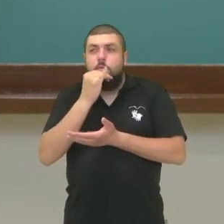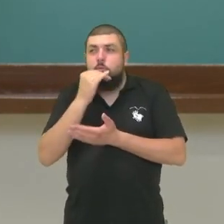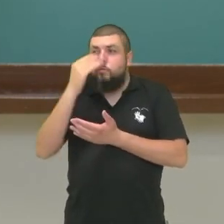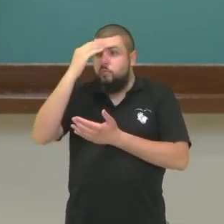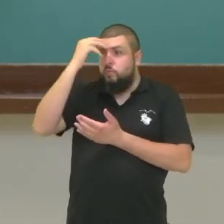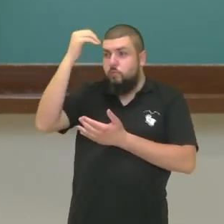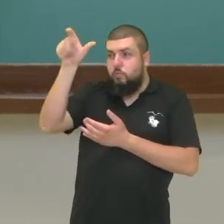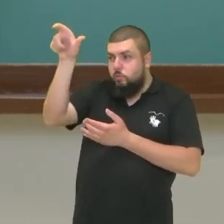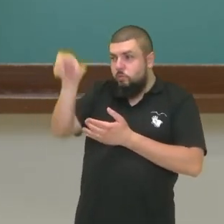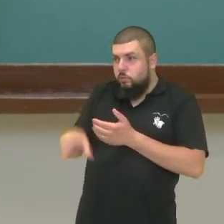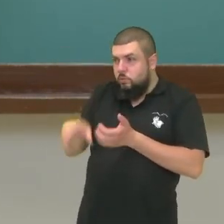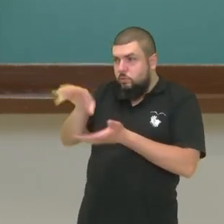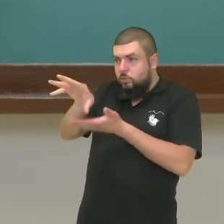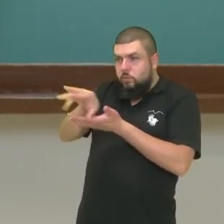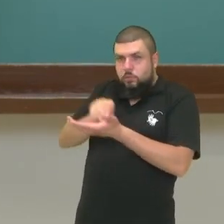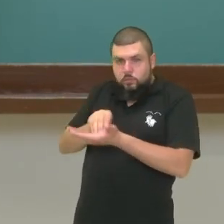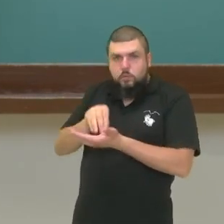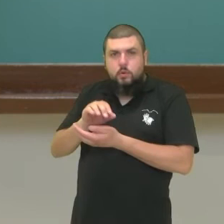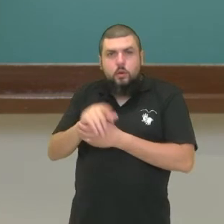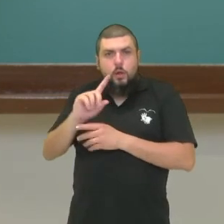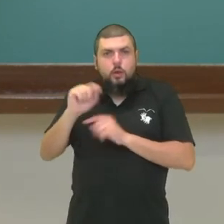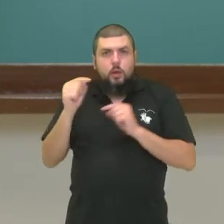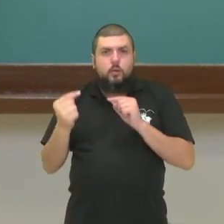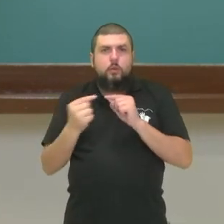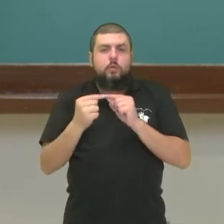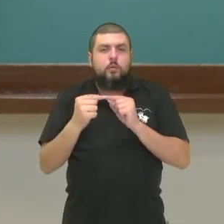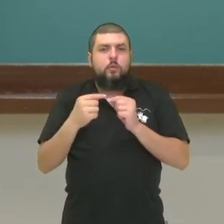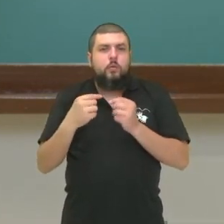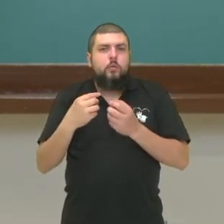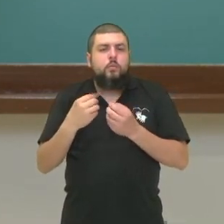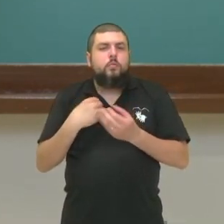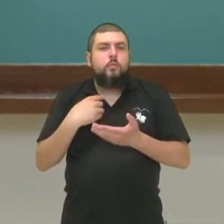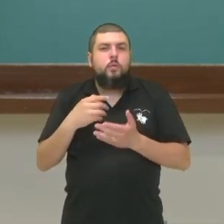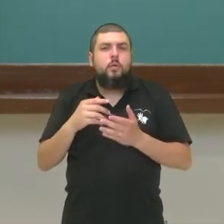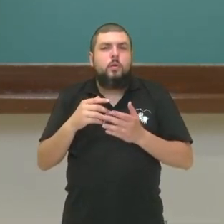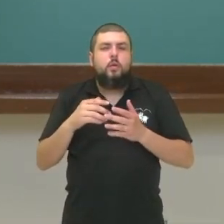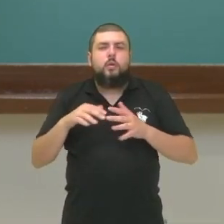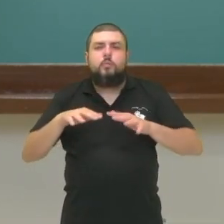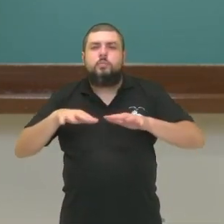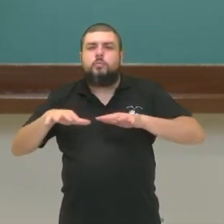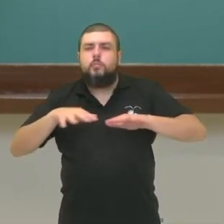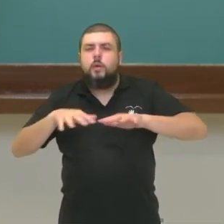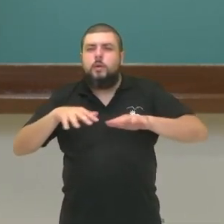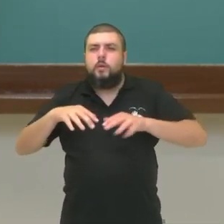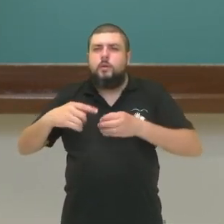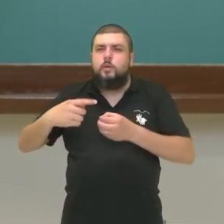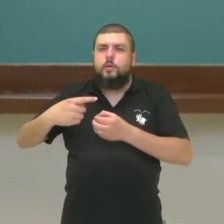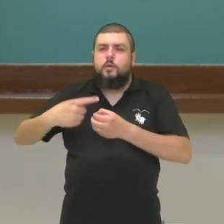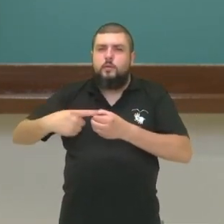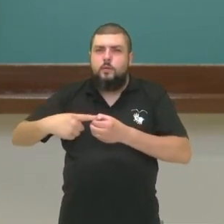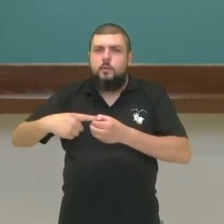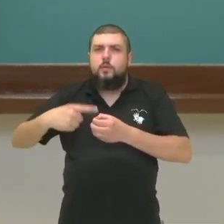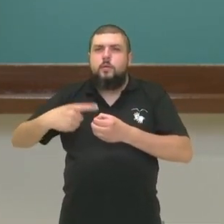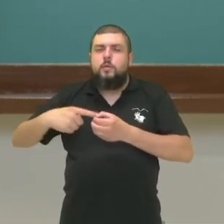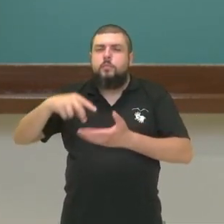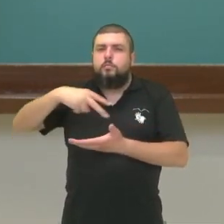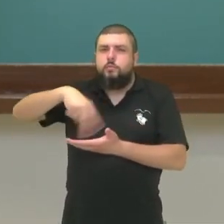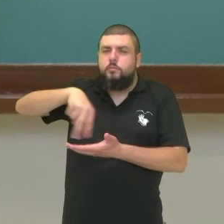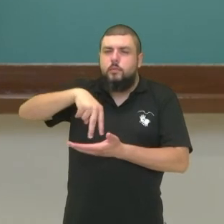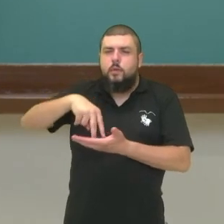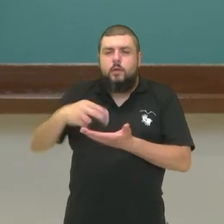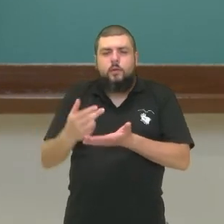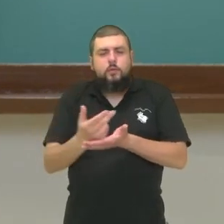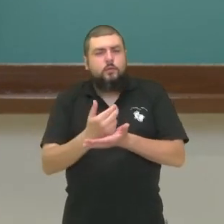que tenha uma relação com esses ritmos de dança urbana e faça um desenho aí bem colorido, bem